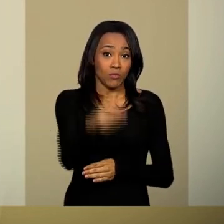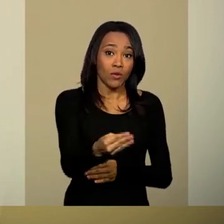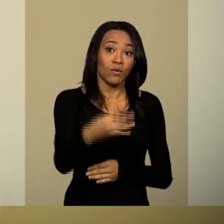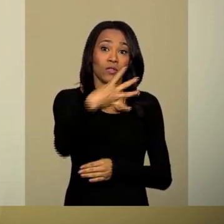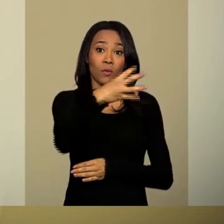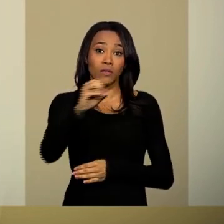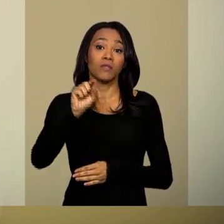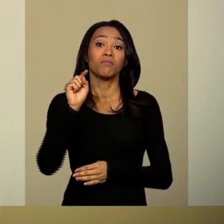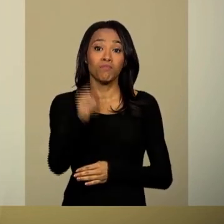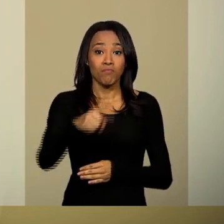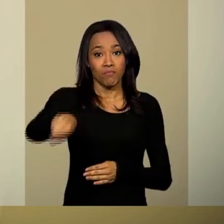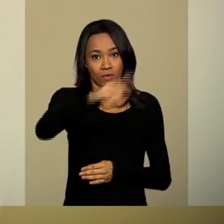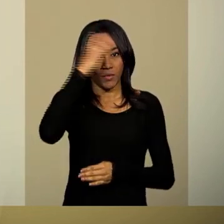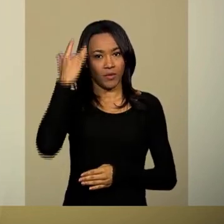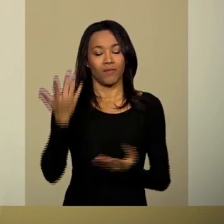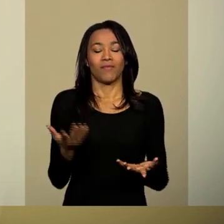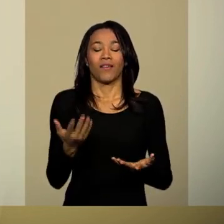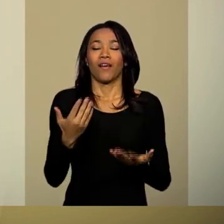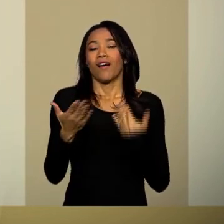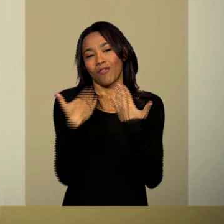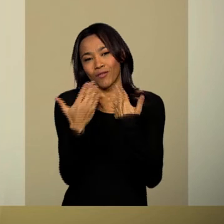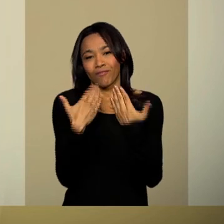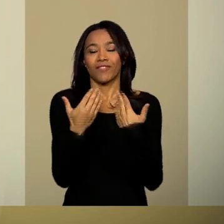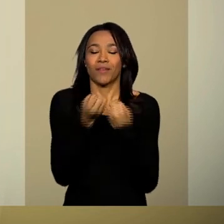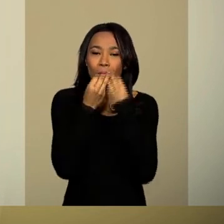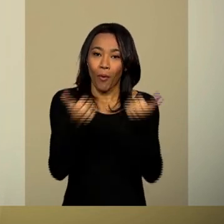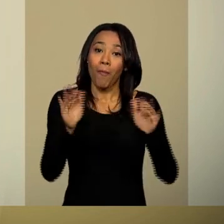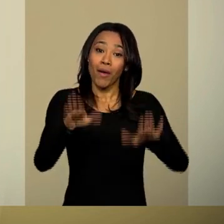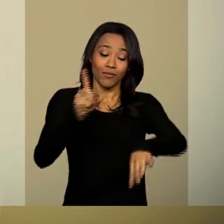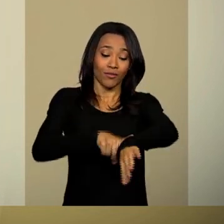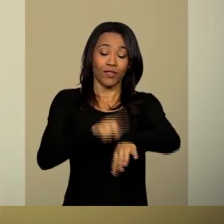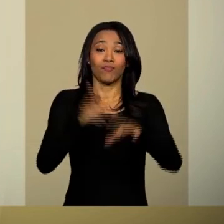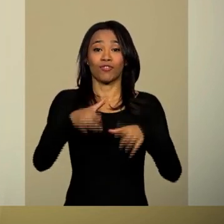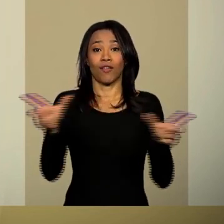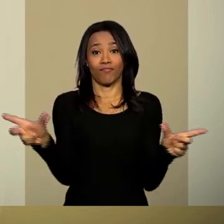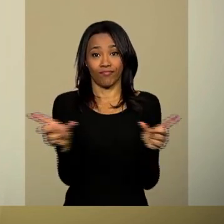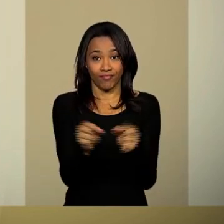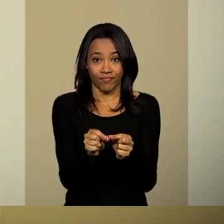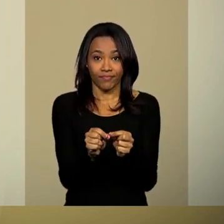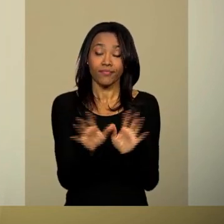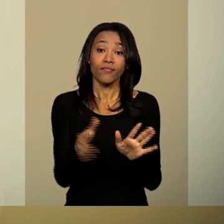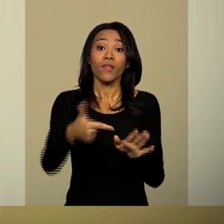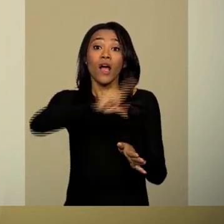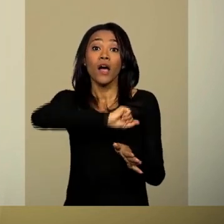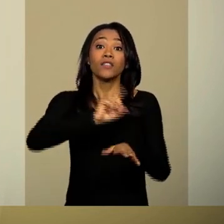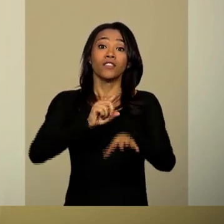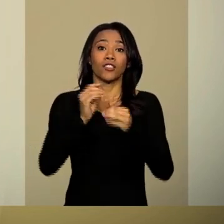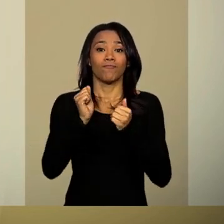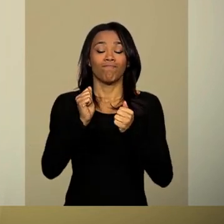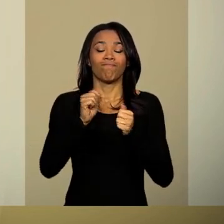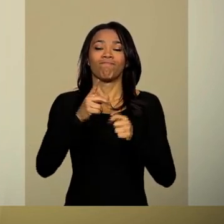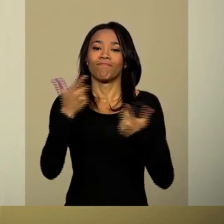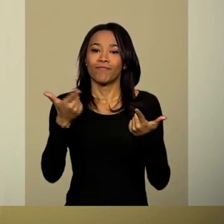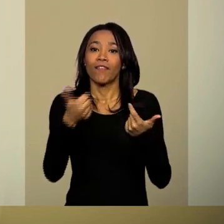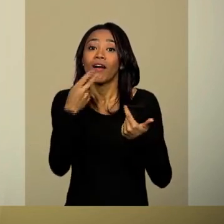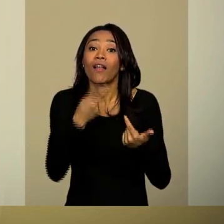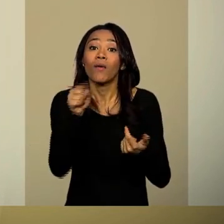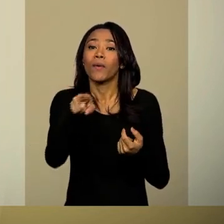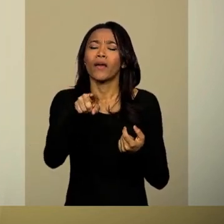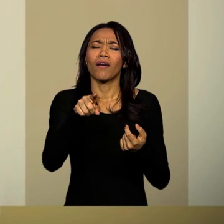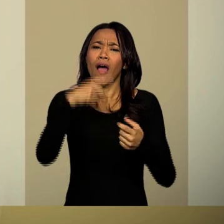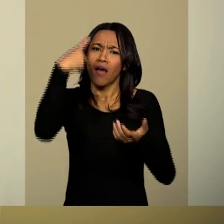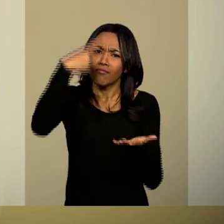Paulistas presidenta a nossa conversa está muito boa mas infelizmente o nosso tempo acabou antes de me despedir a Luciano quero reafirmar o